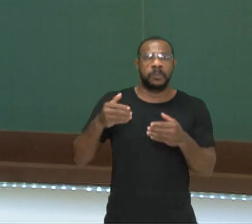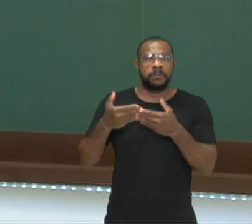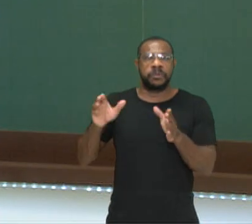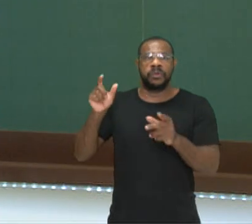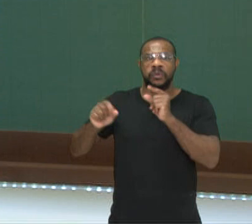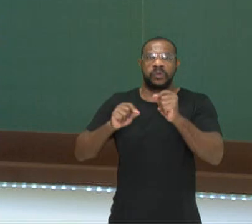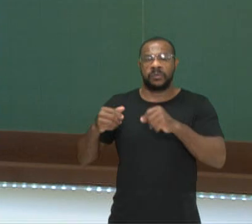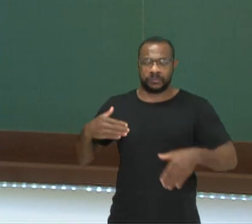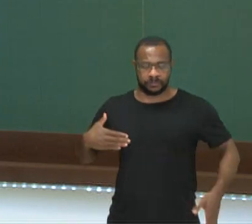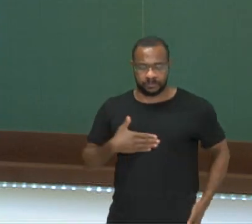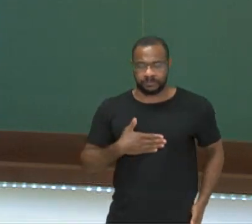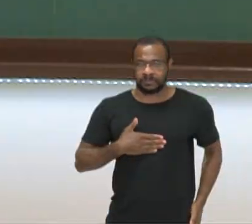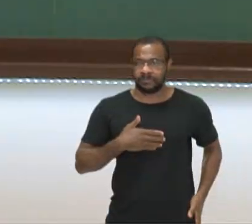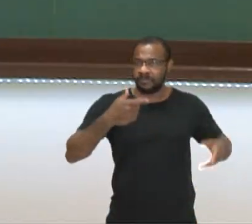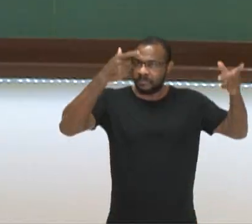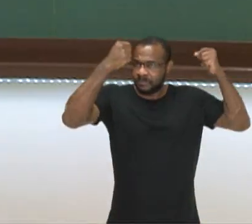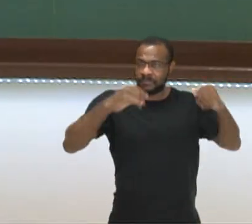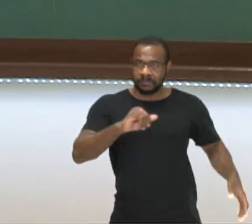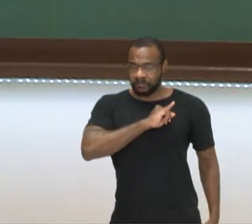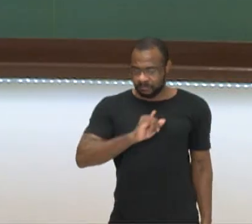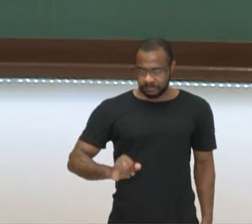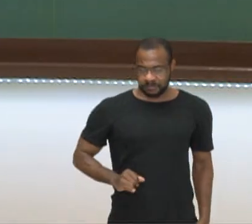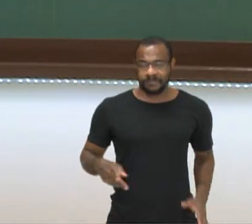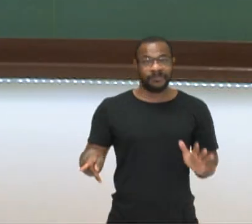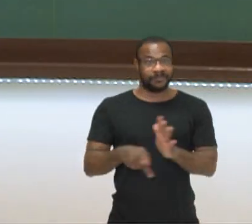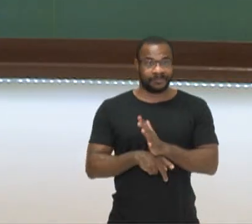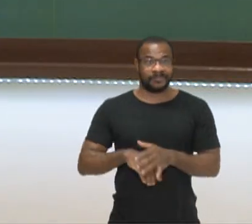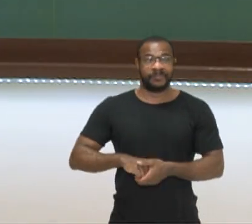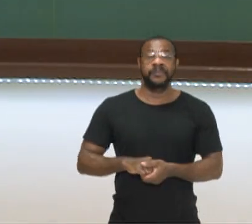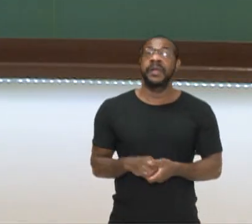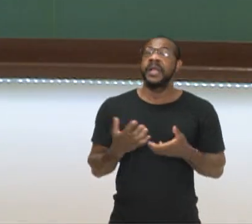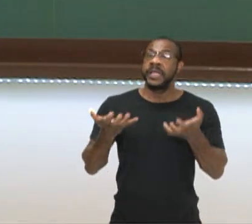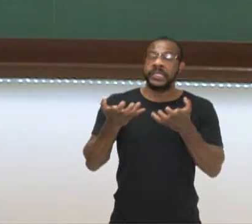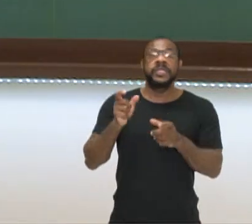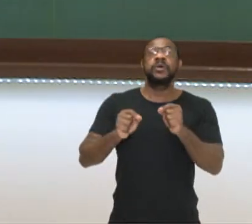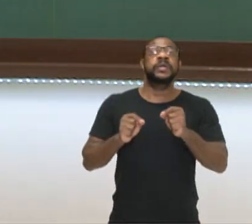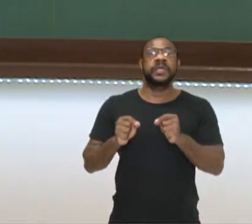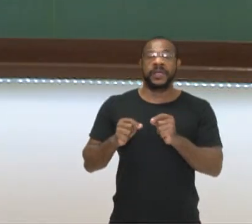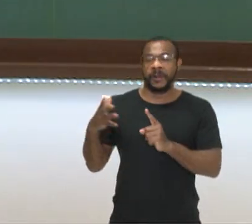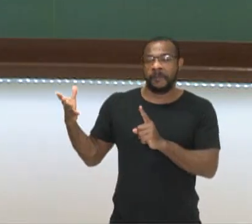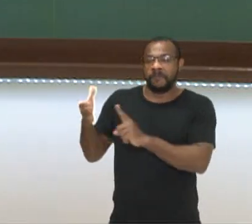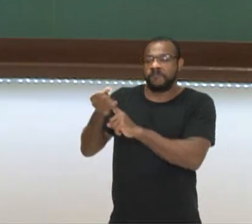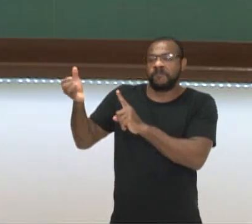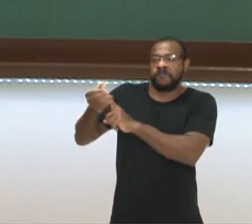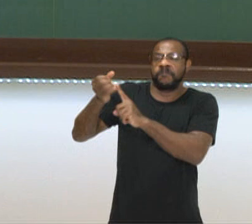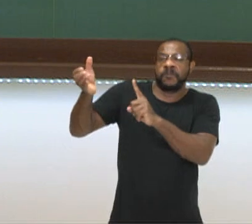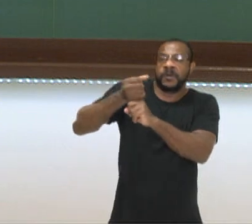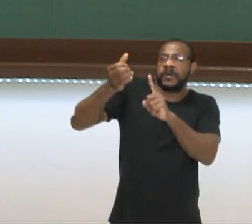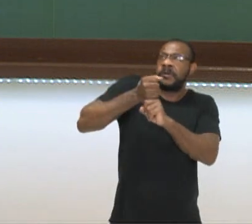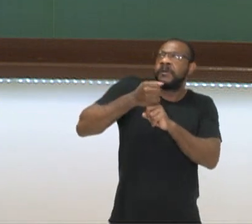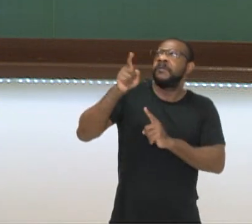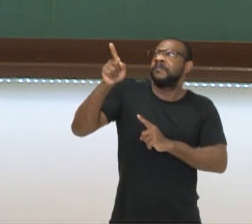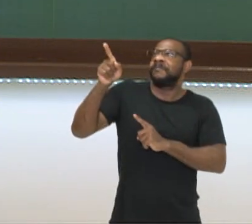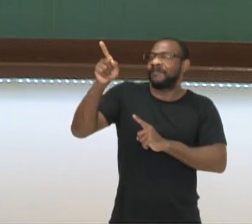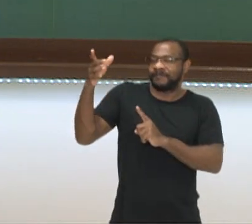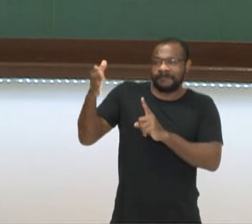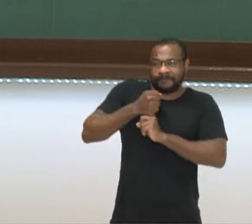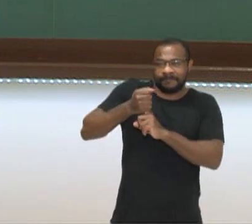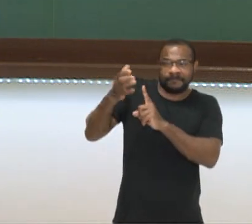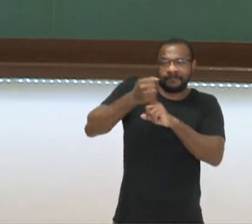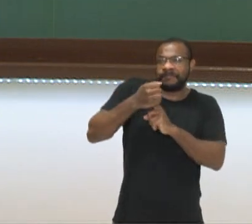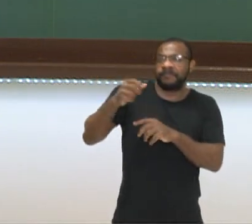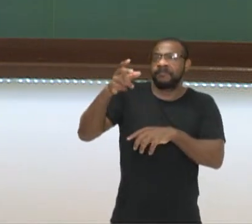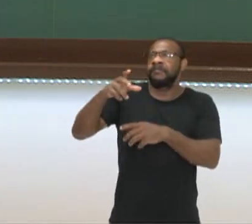expansionismo napoleônico. O Império Napoleônico, né, pretendia dominar vastos territórios, já estava fazendo isso